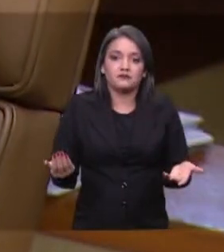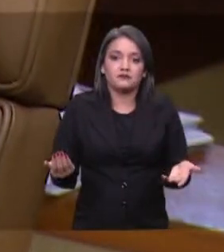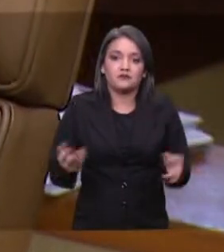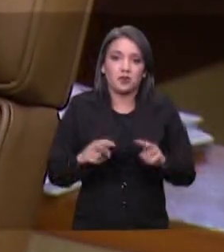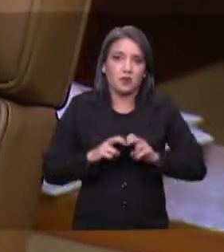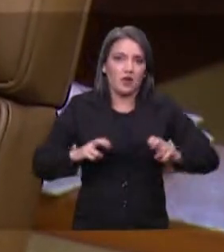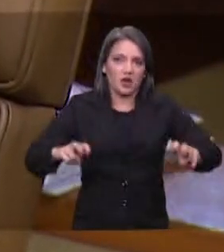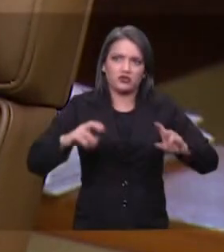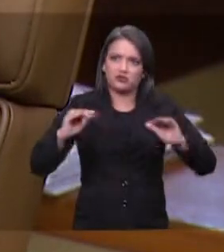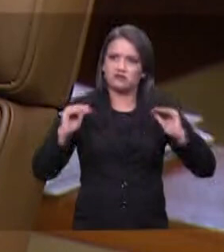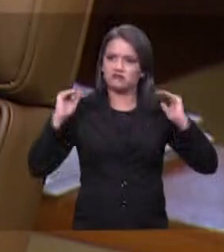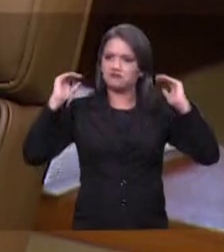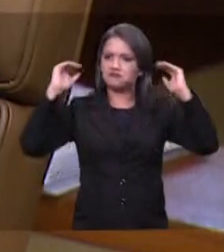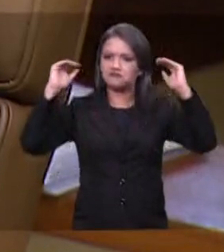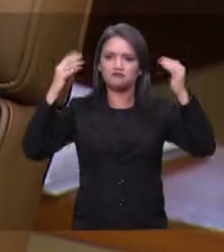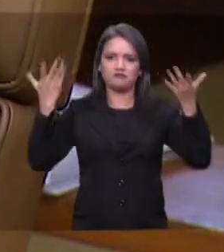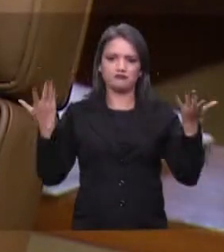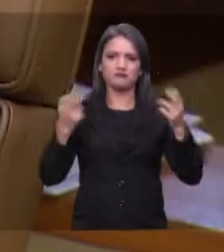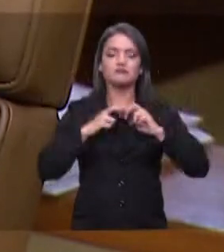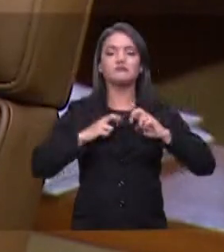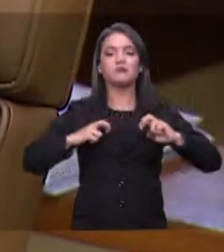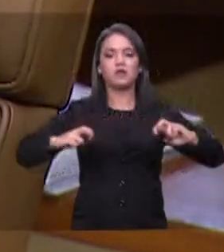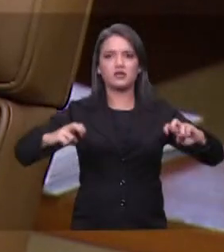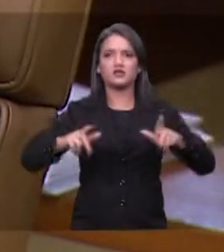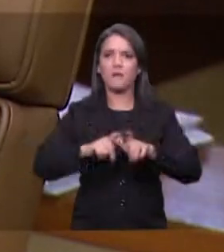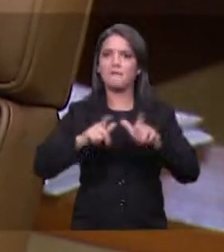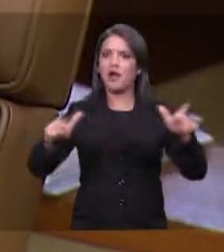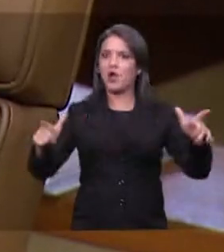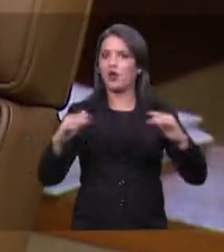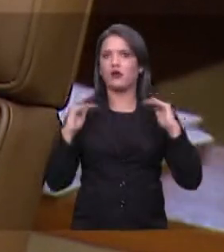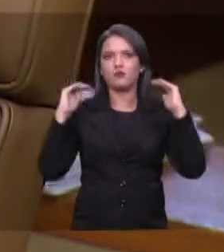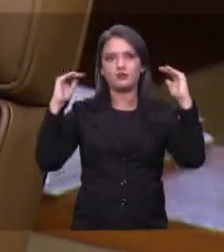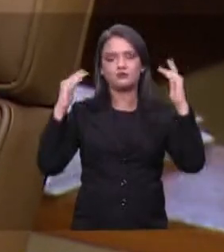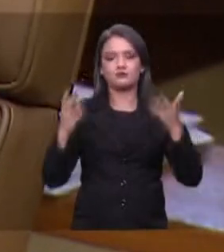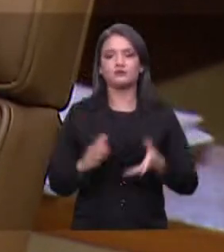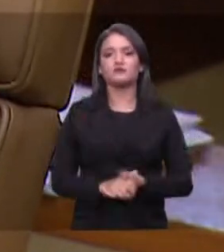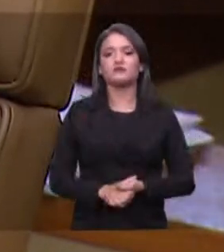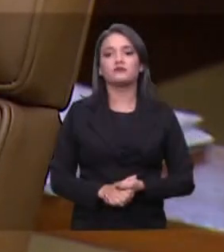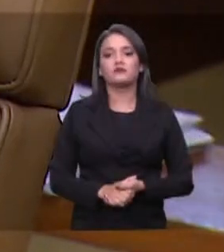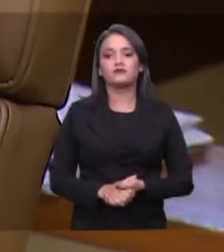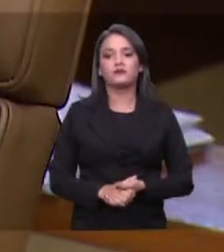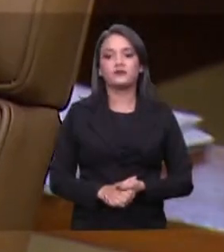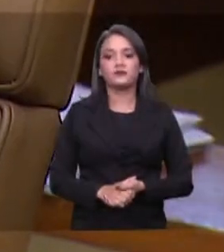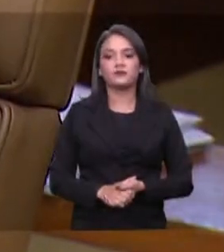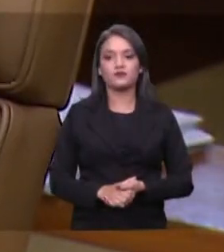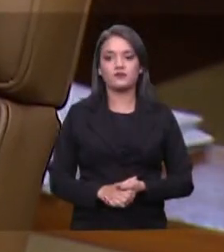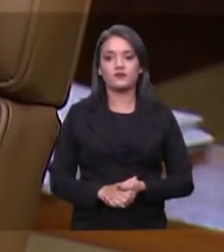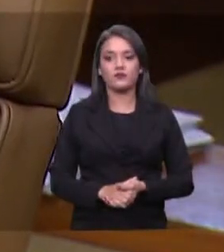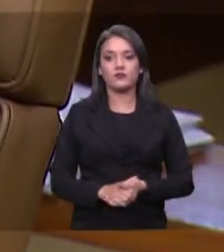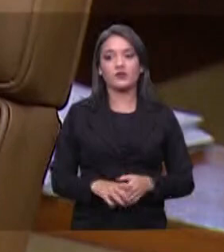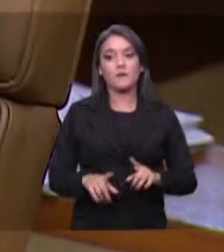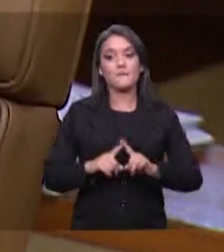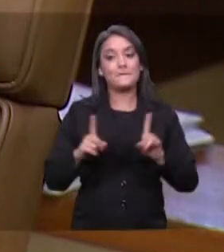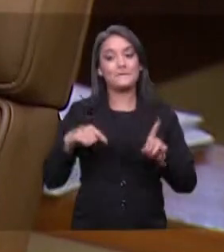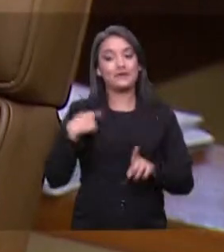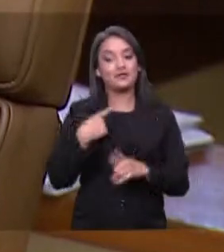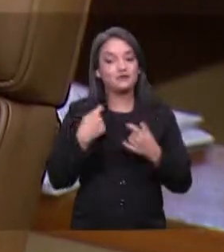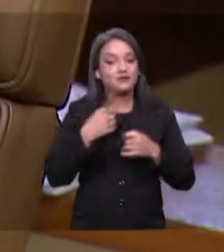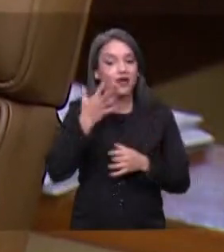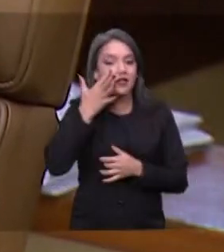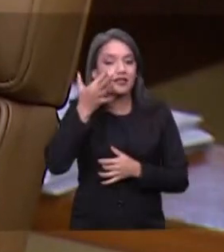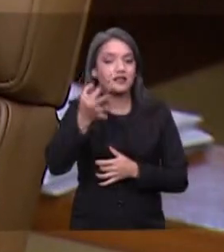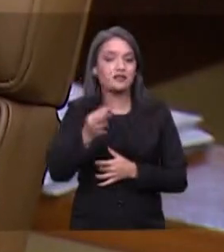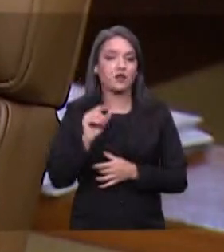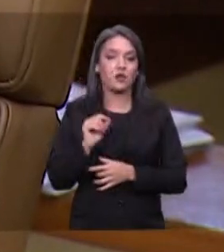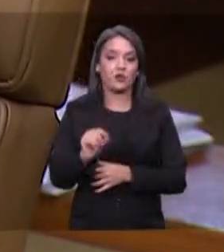soberano. Eu acho que o grande atributo que nós devemos manter vigilante é a